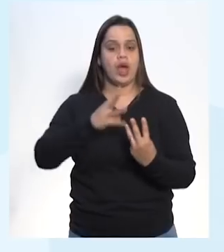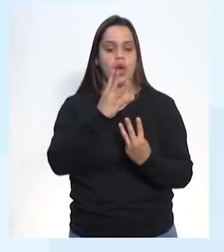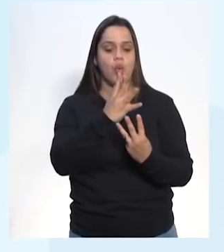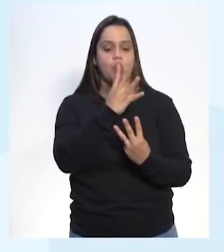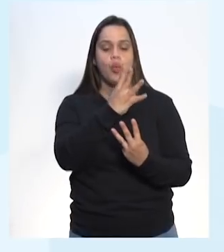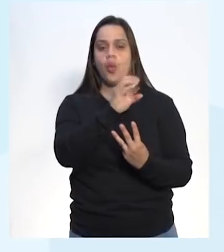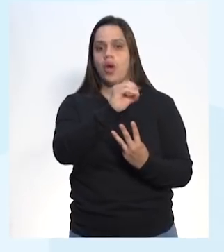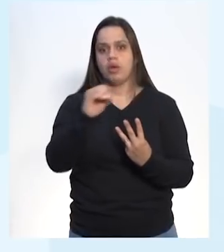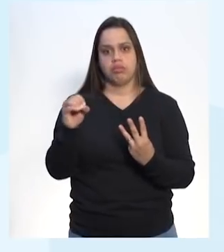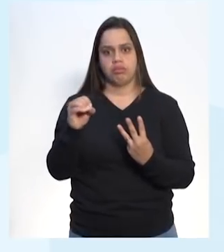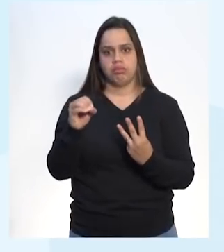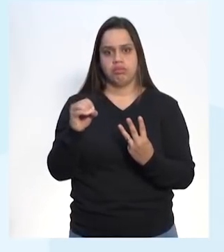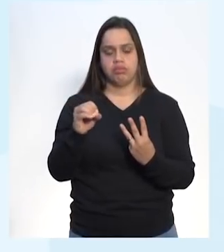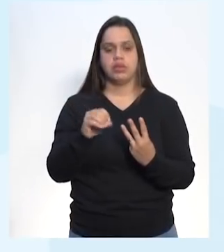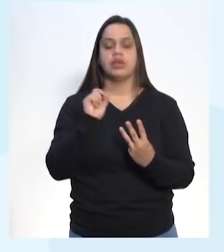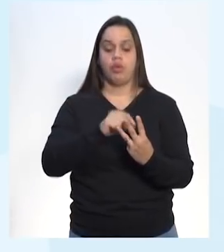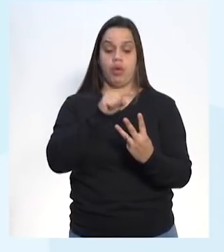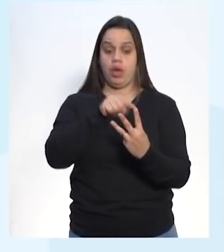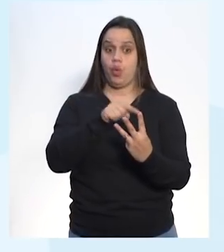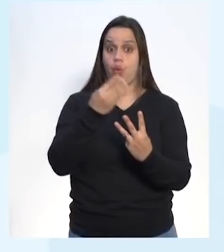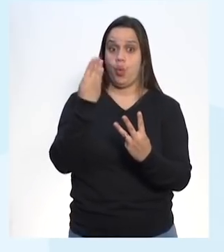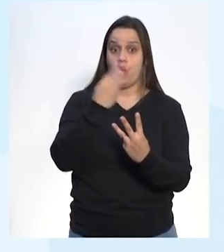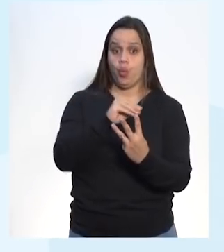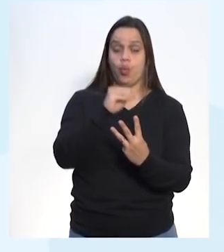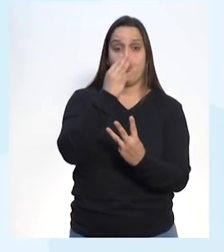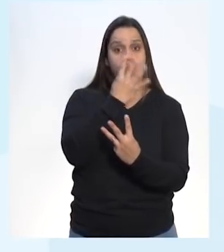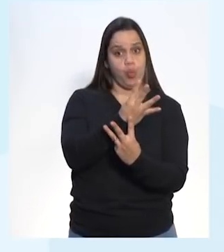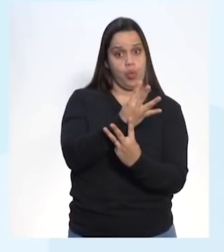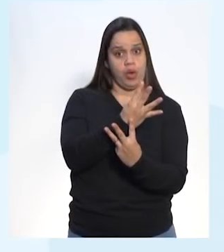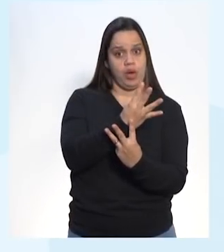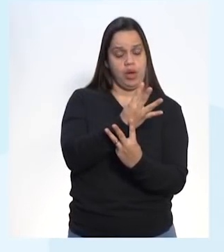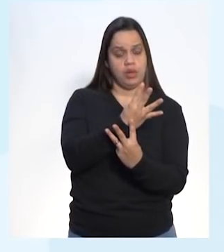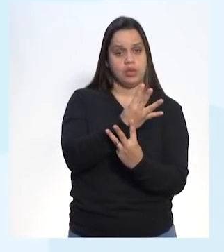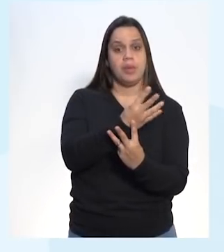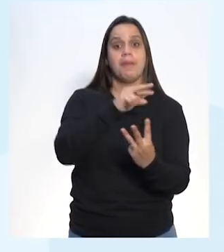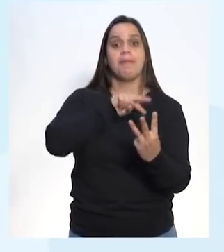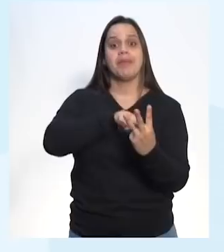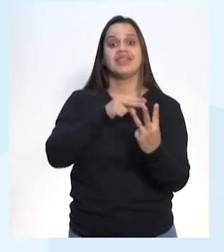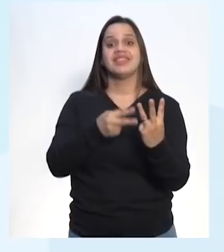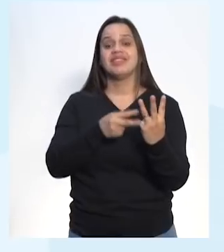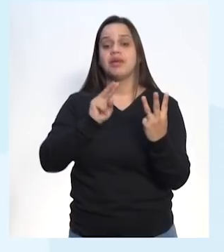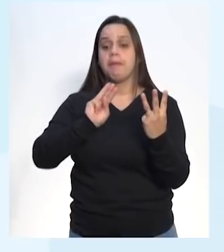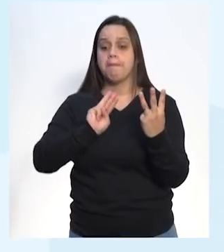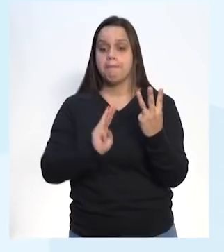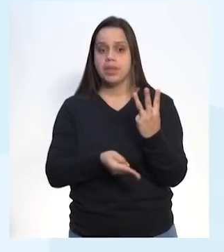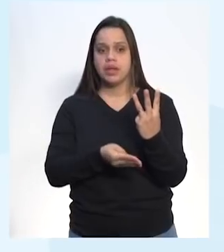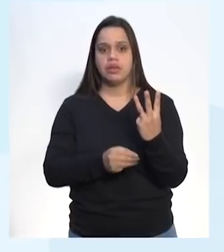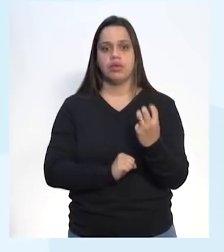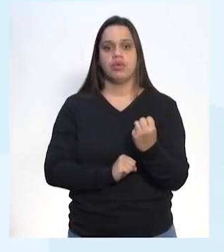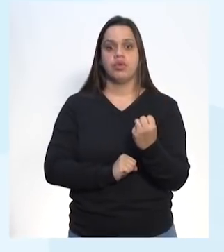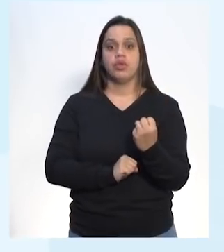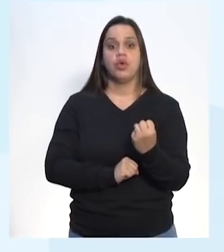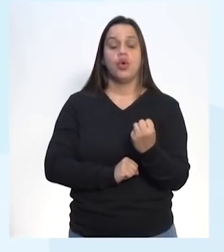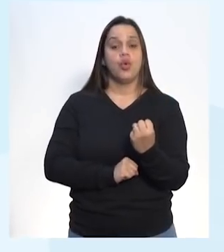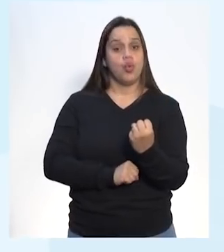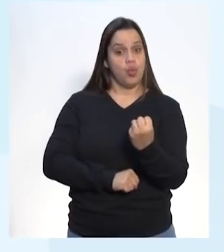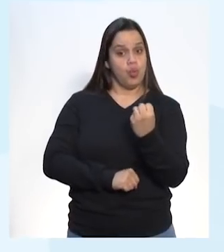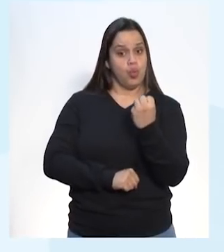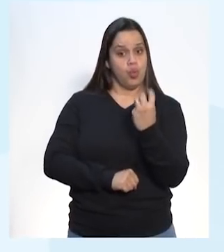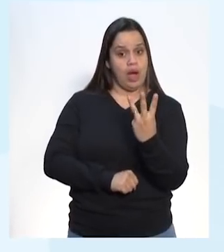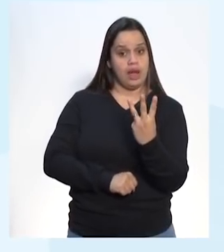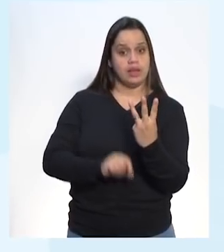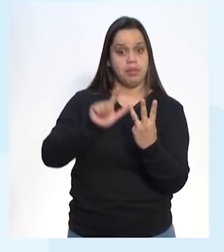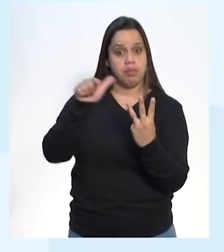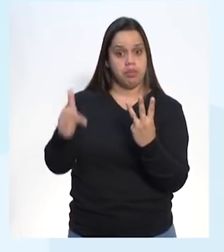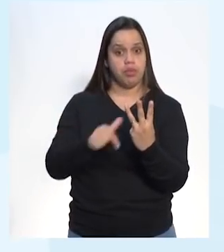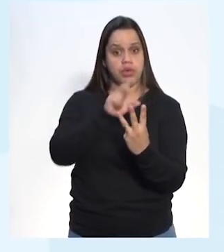milhões, ele está representando 4 centenas de milhões. O 7 dezenas de milhares, mas a gente sabe que